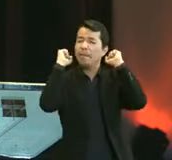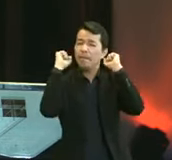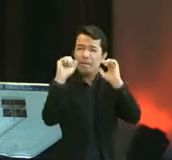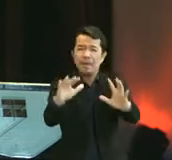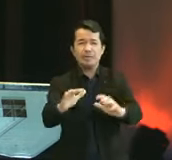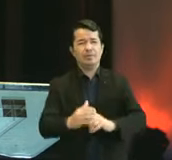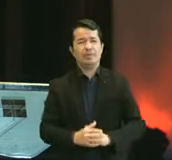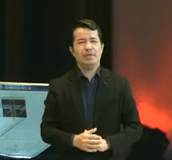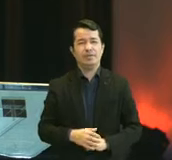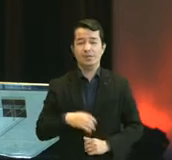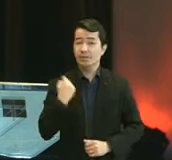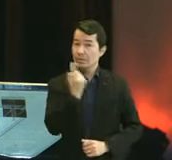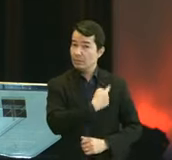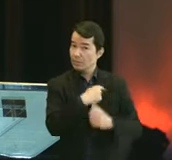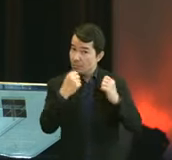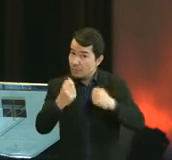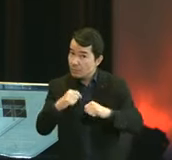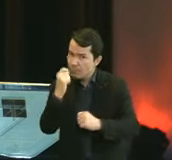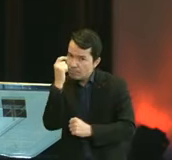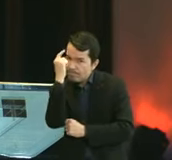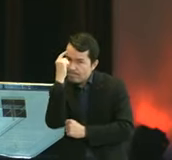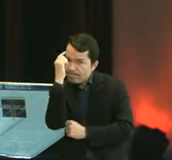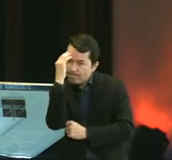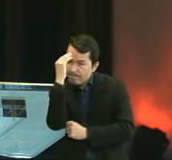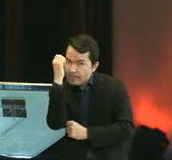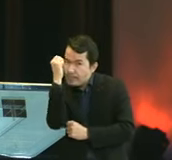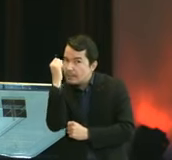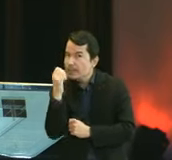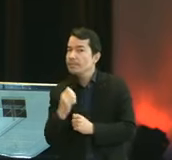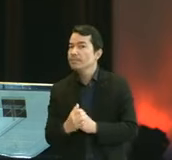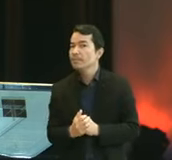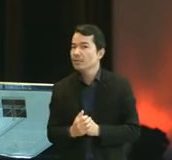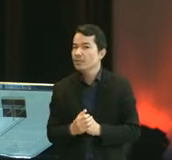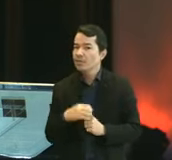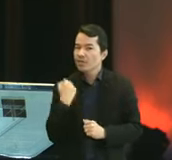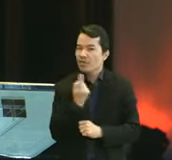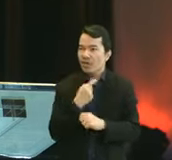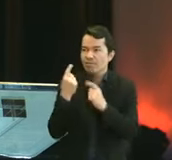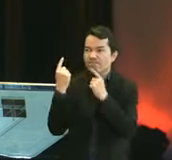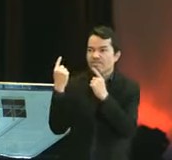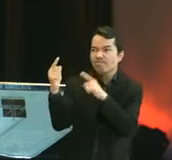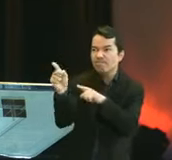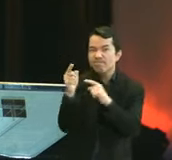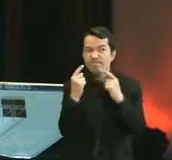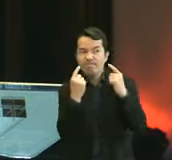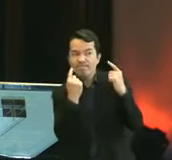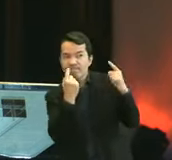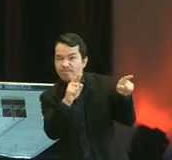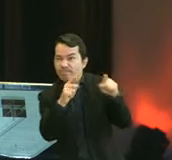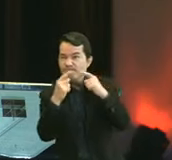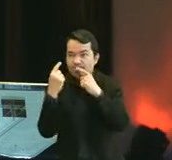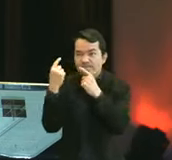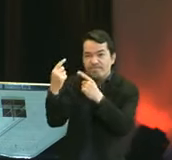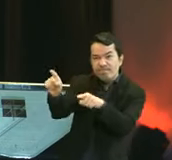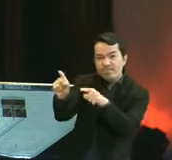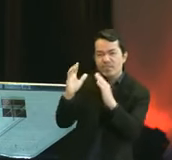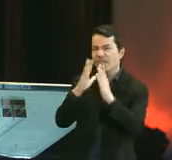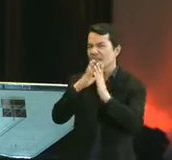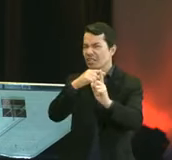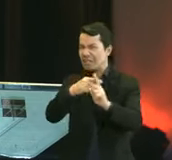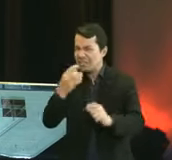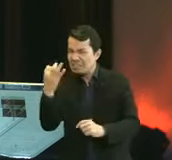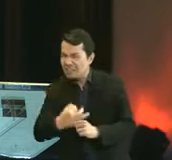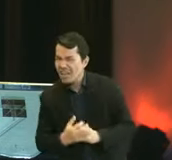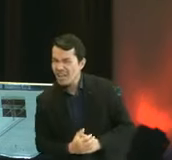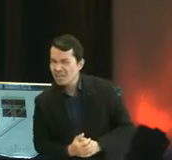Precisamos ser sábios. Ficamos nos atacando mutuamente. Por quê? Em nome de